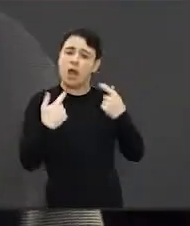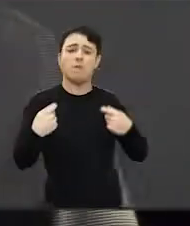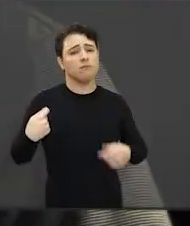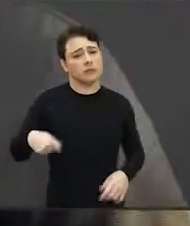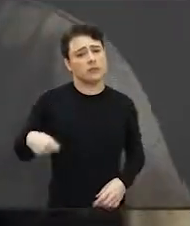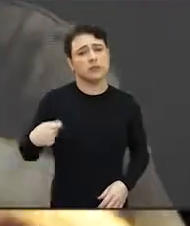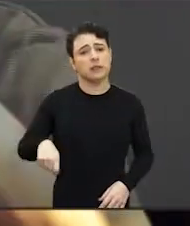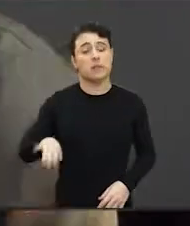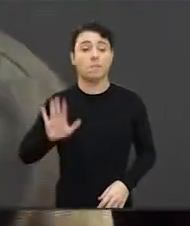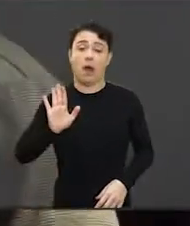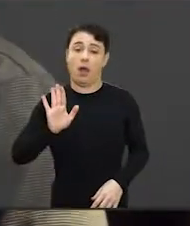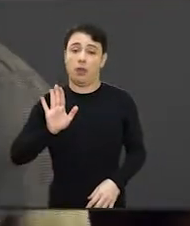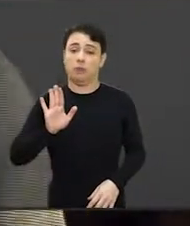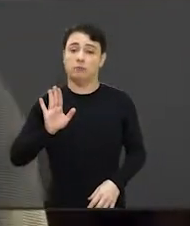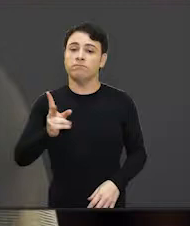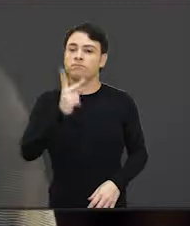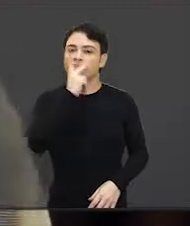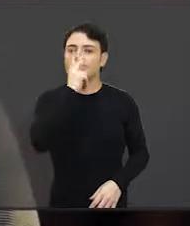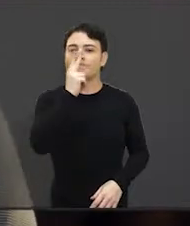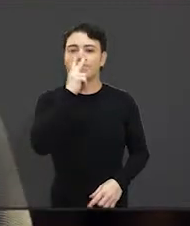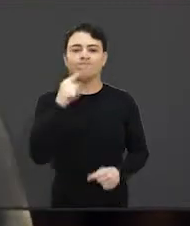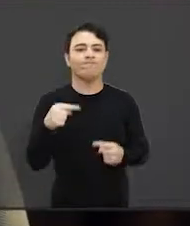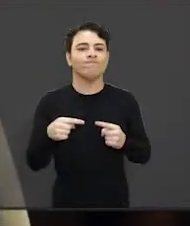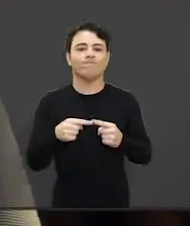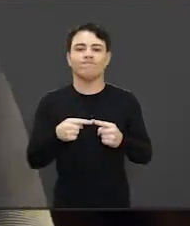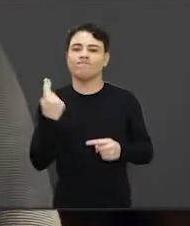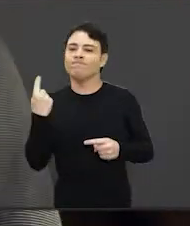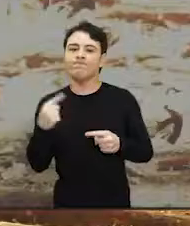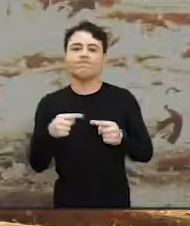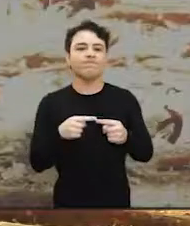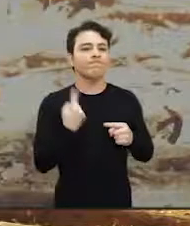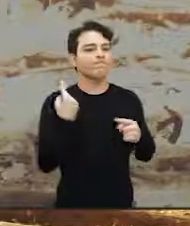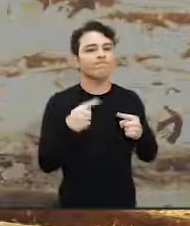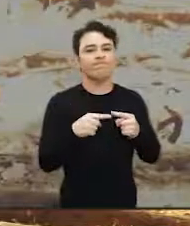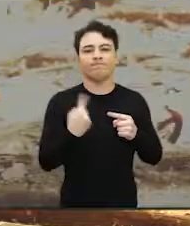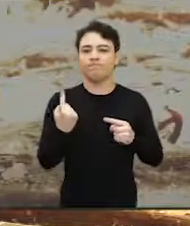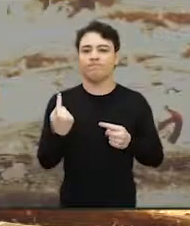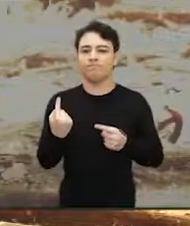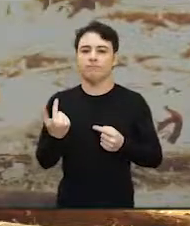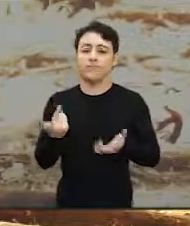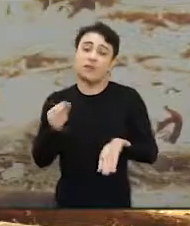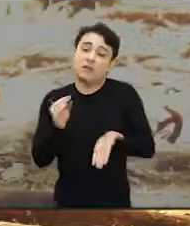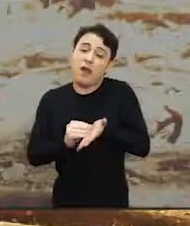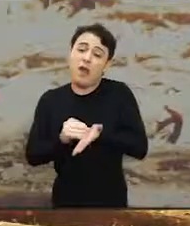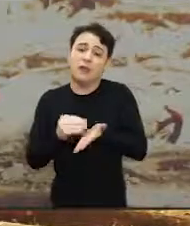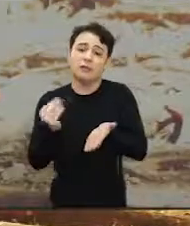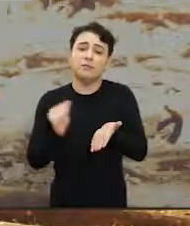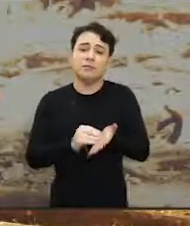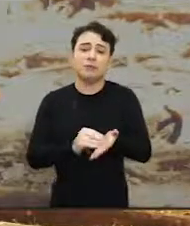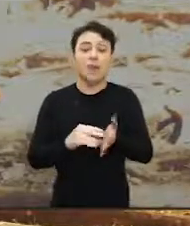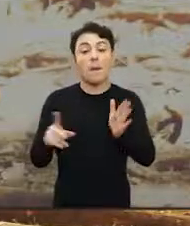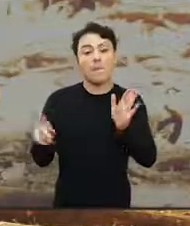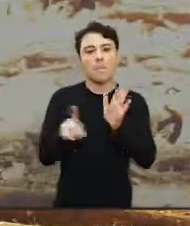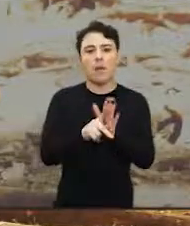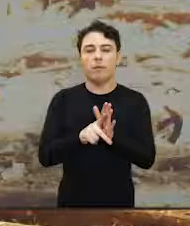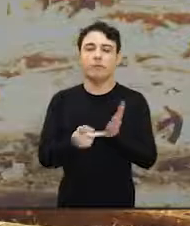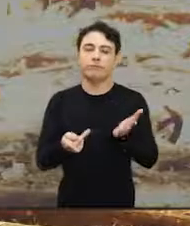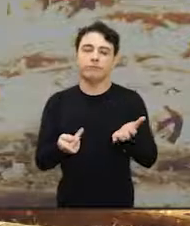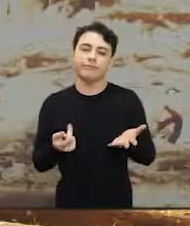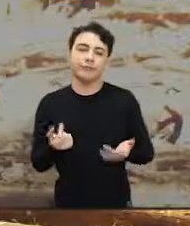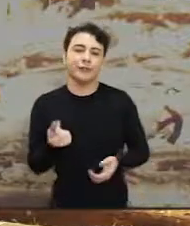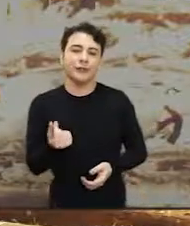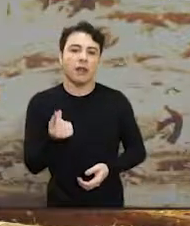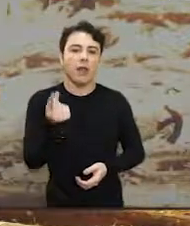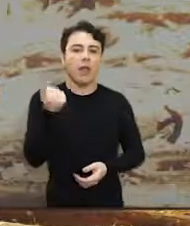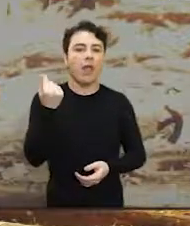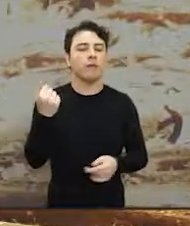público chegar, ficar confortável e tal, a gente tem poucos espaços para isso. Mas aí, como eu disse, não basta só o